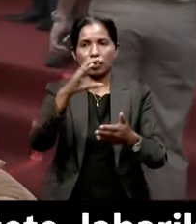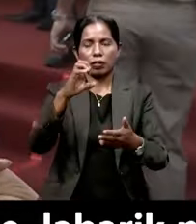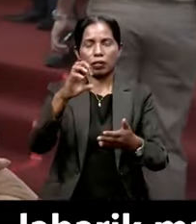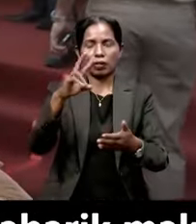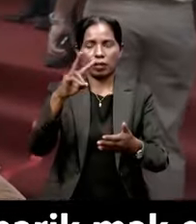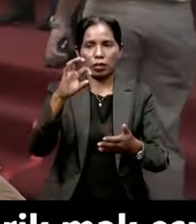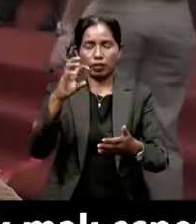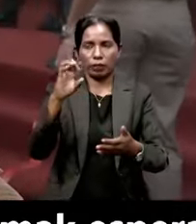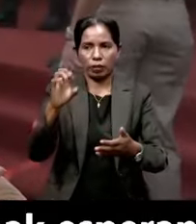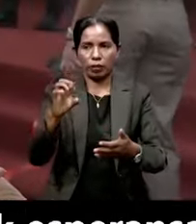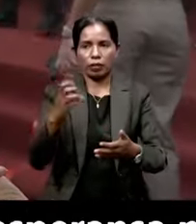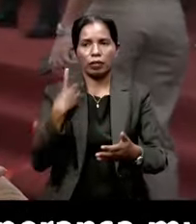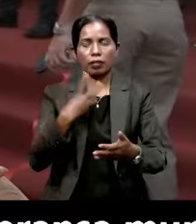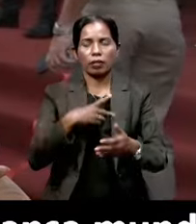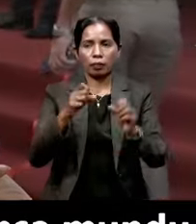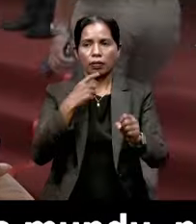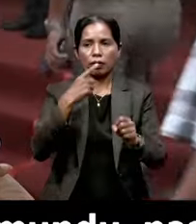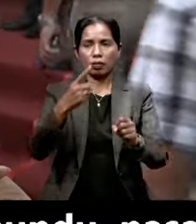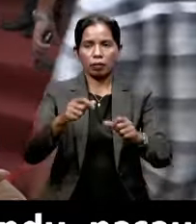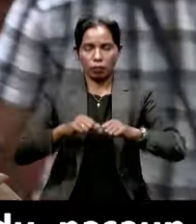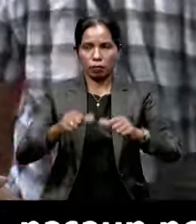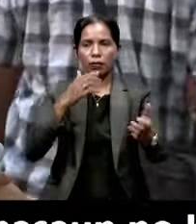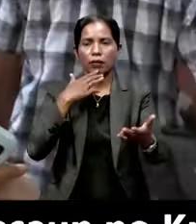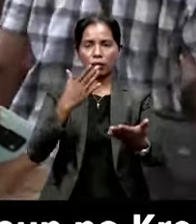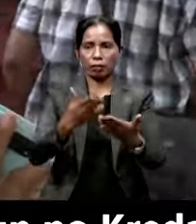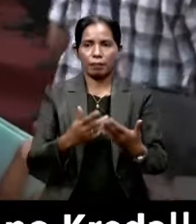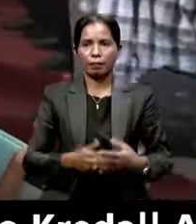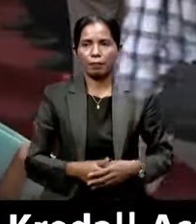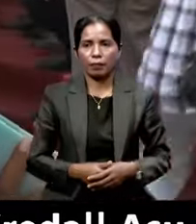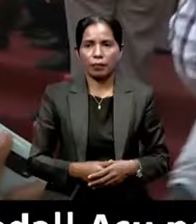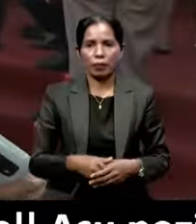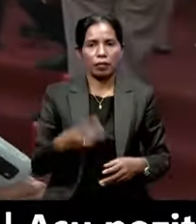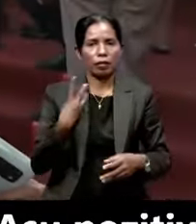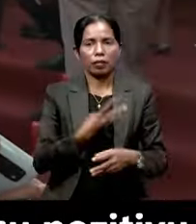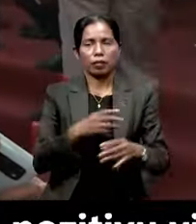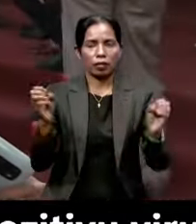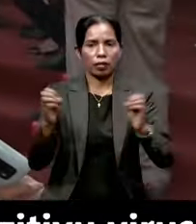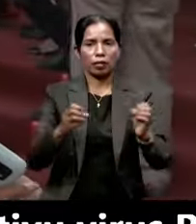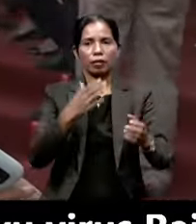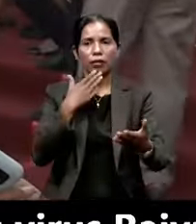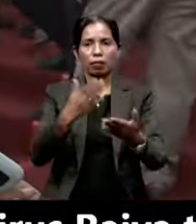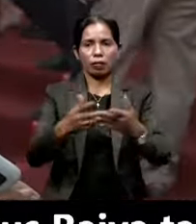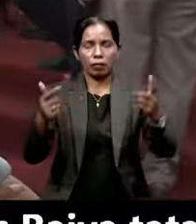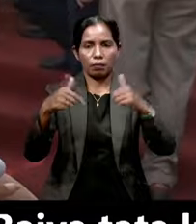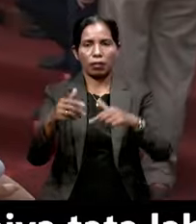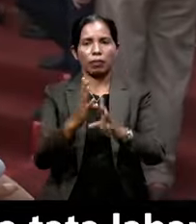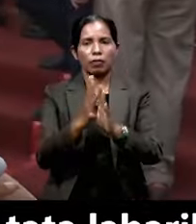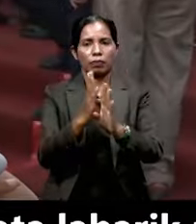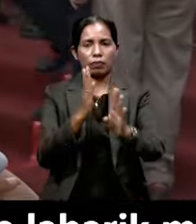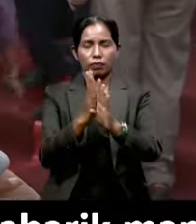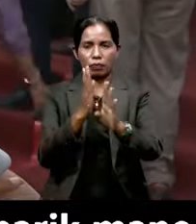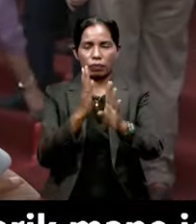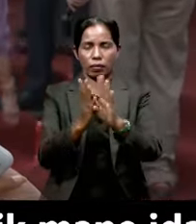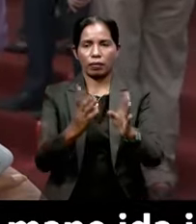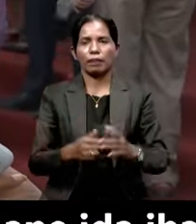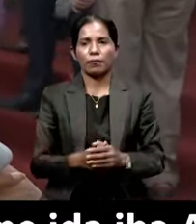comercial né e pelo dia cada selau dia e ter sela ia na batida mai antria ka o pelo dia